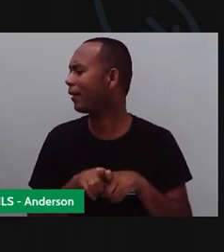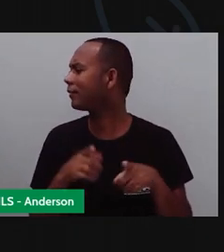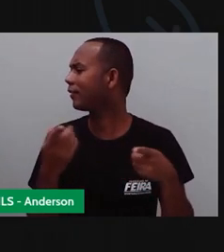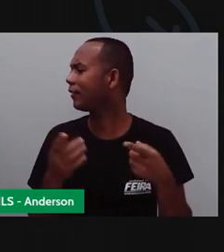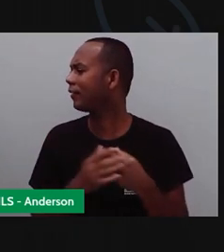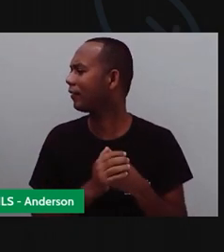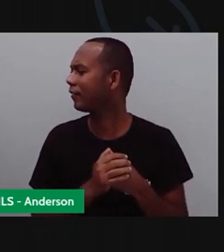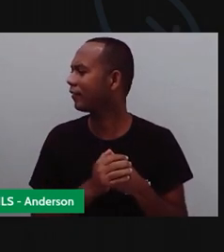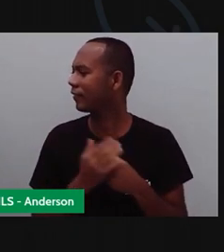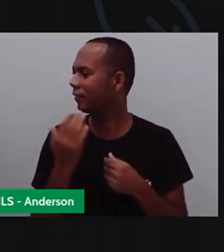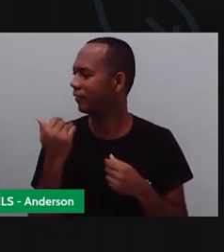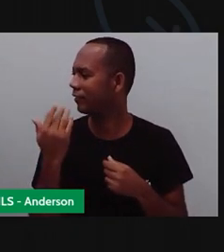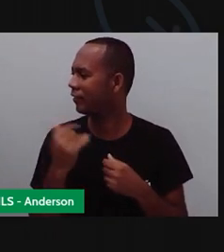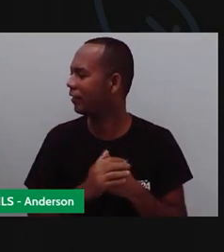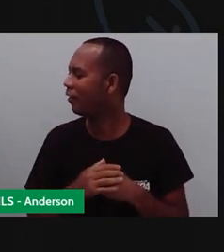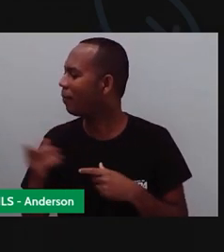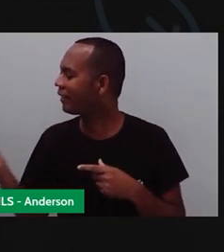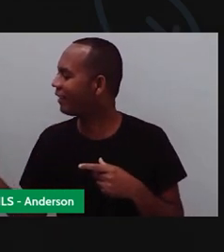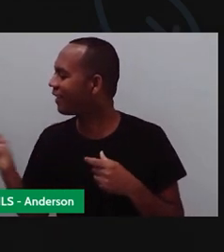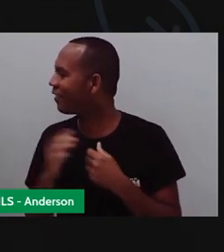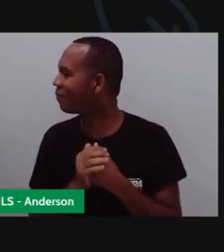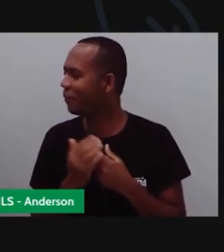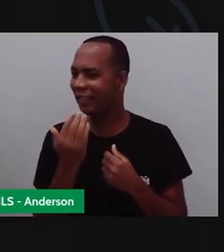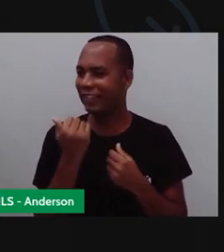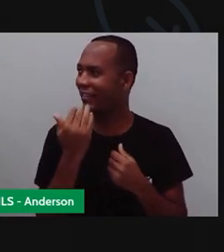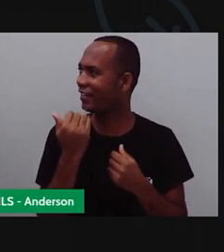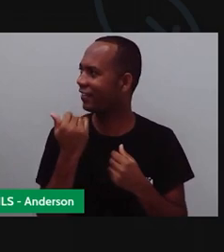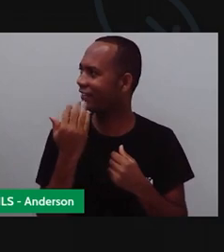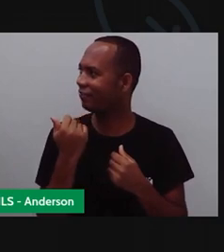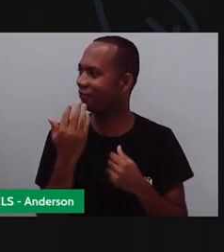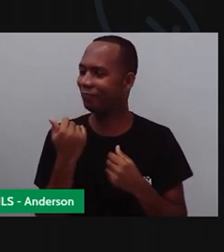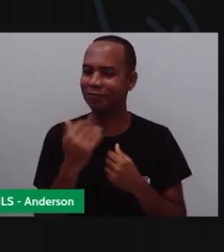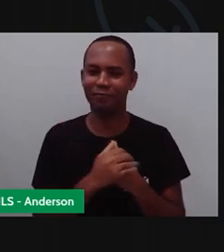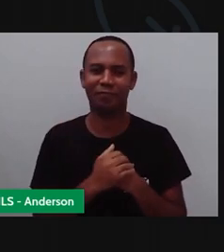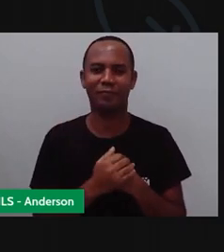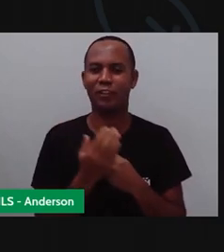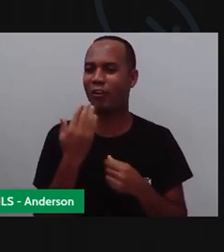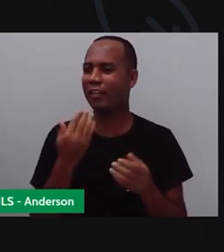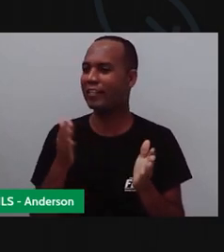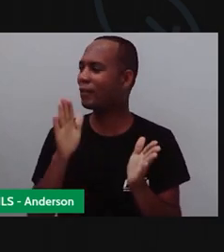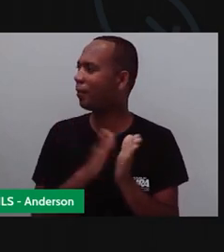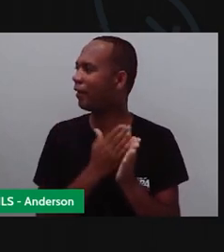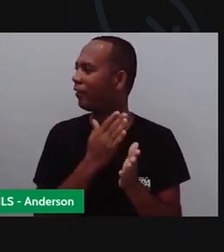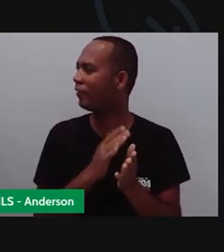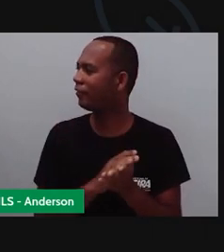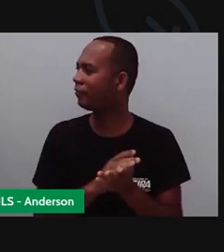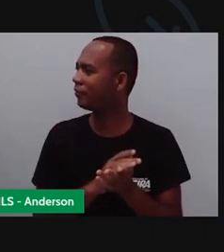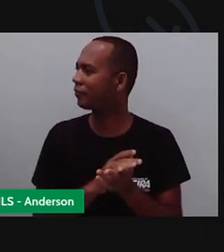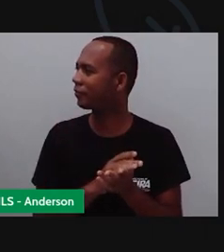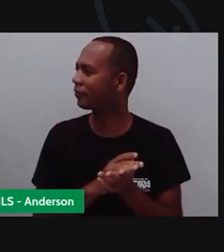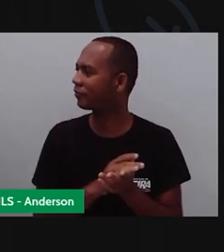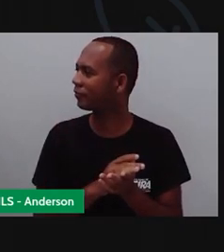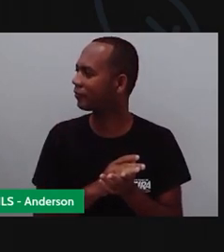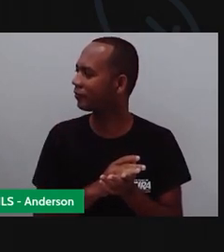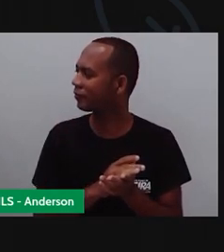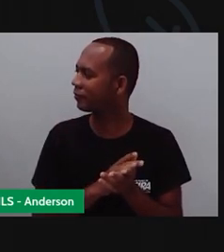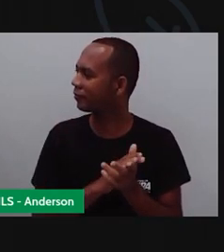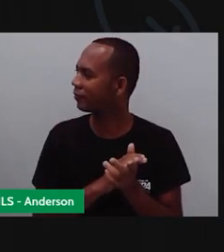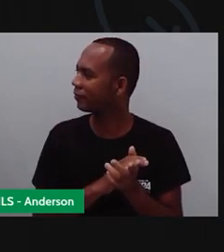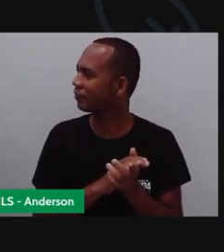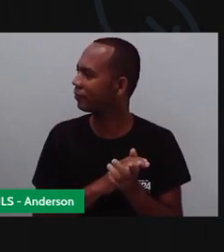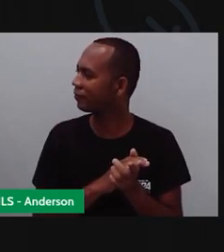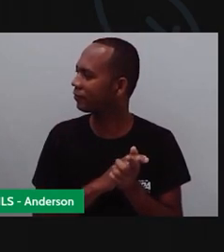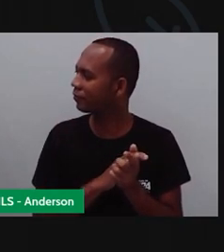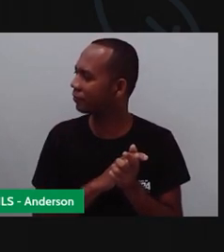o pão dá para gente comer o pão com presunto a manteiga tem a manteiga aqui tá gente que é o óleo então